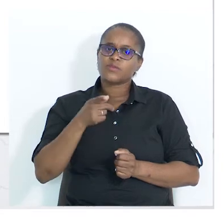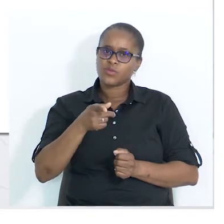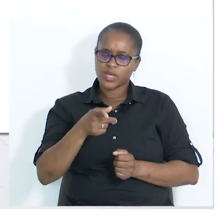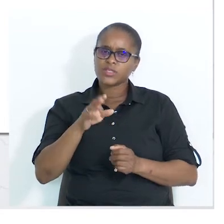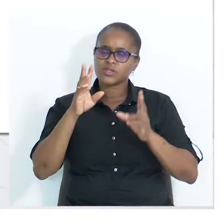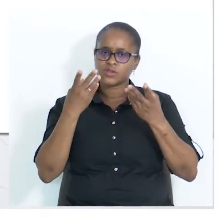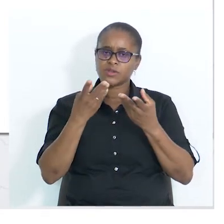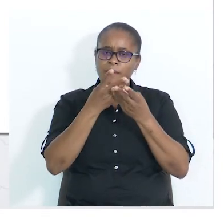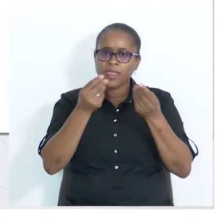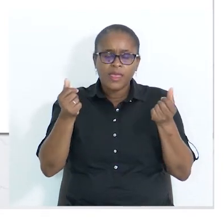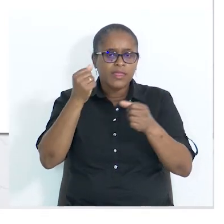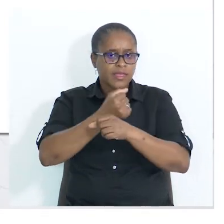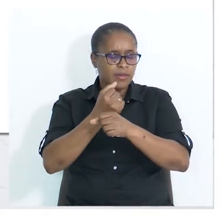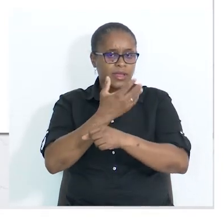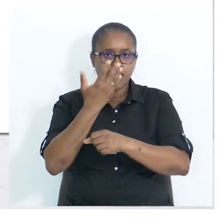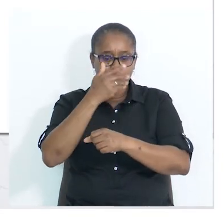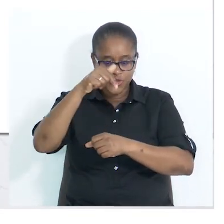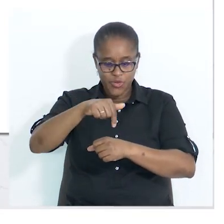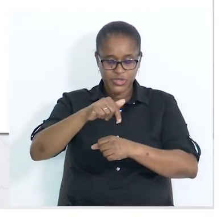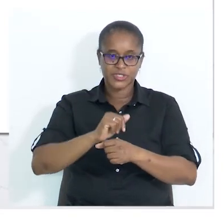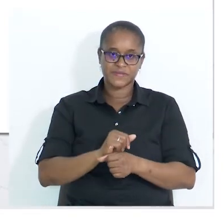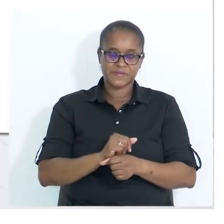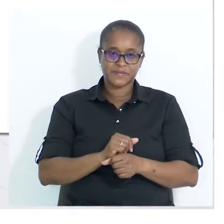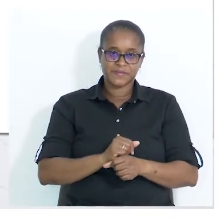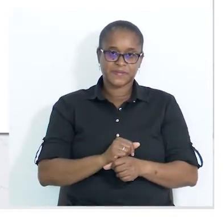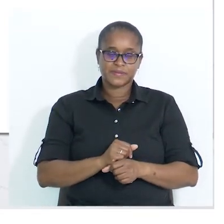Foi esse o conteúdo trabalhado na aula de hoje.